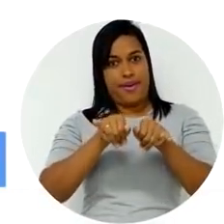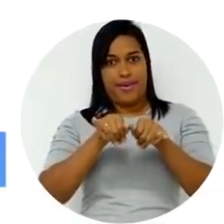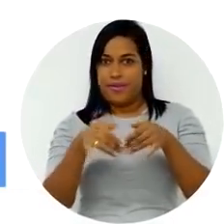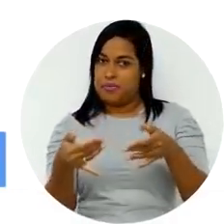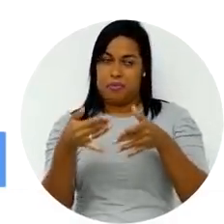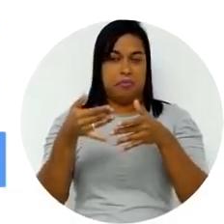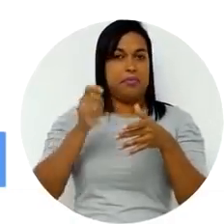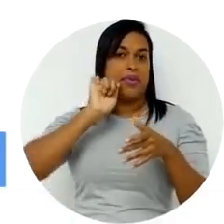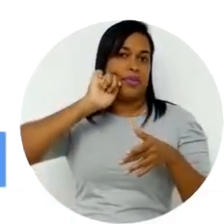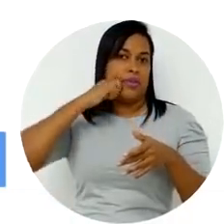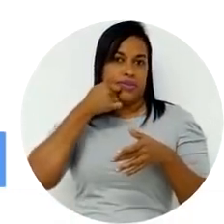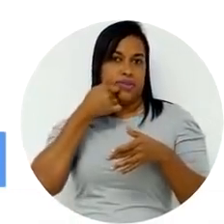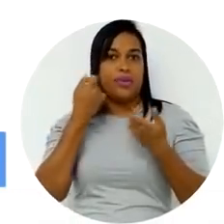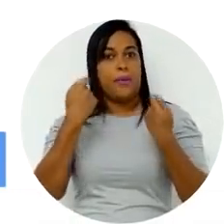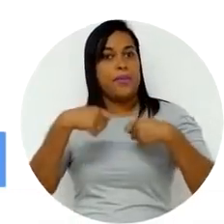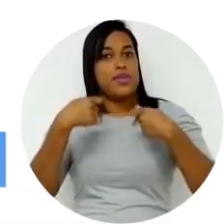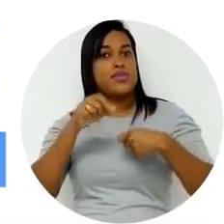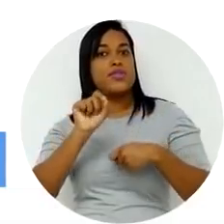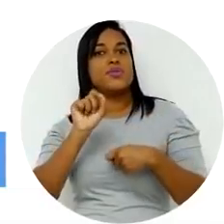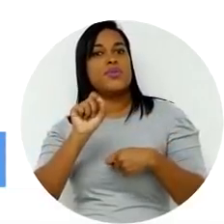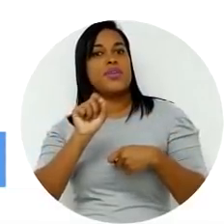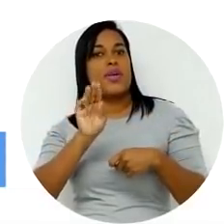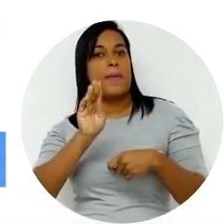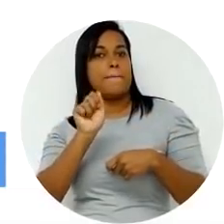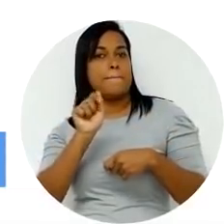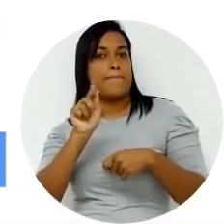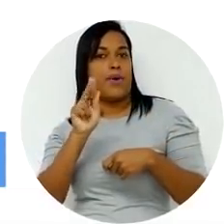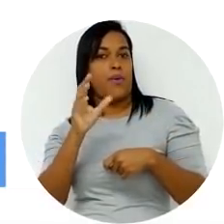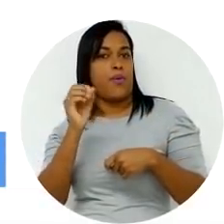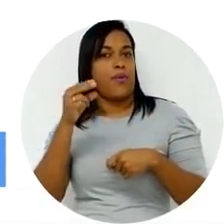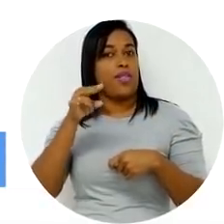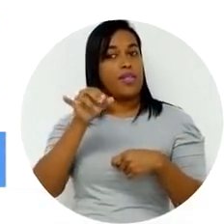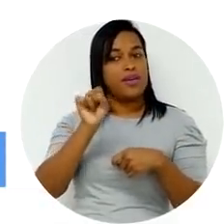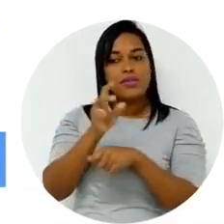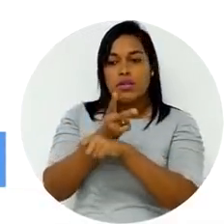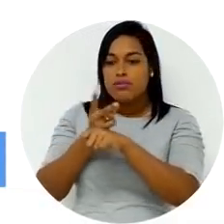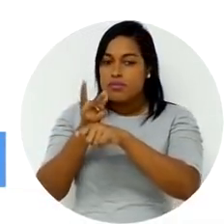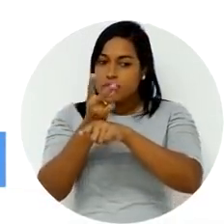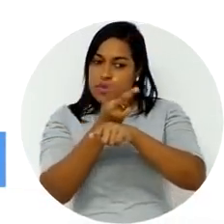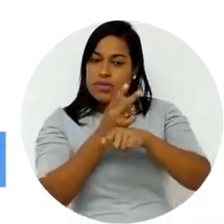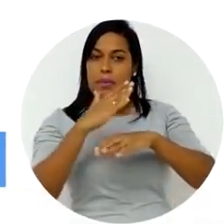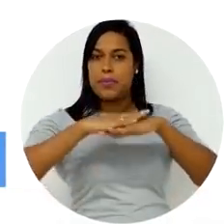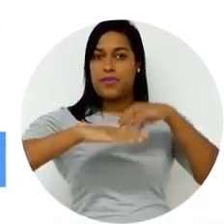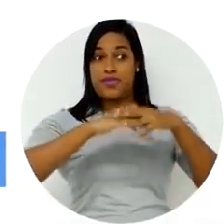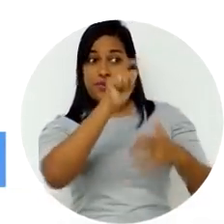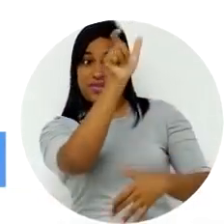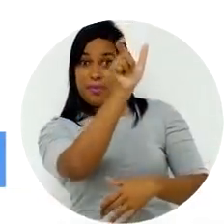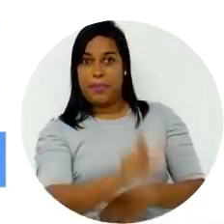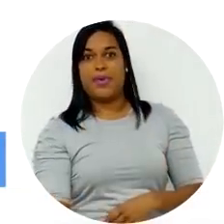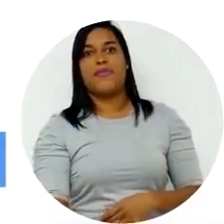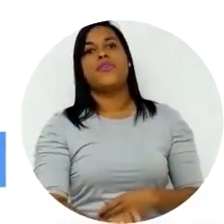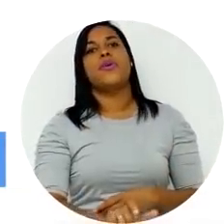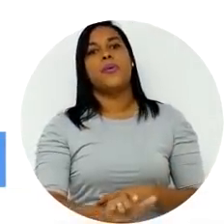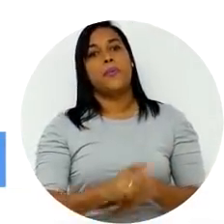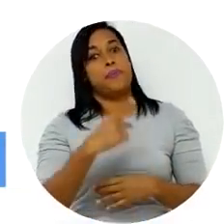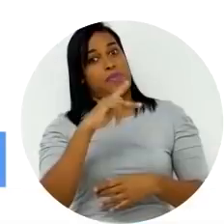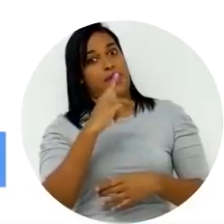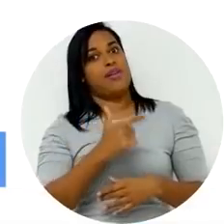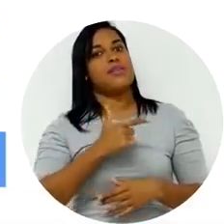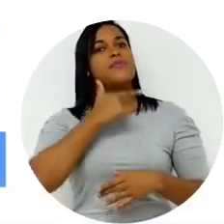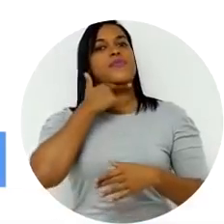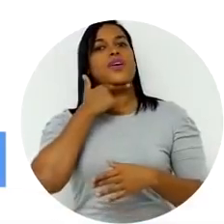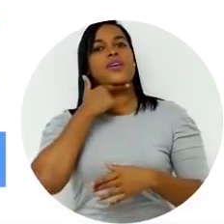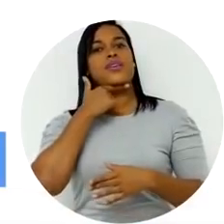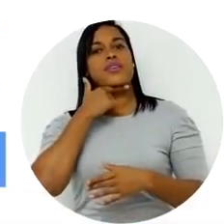numa panificadora. Então, rapidamente, o dono, o gerente vão procurar profissionais para atender aquela demanda